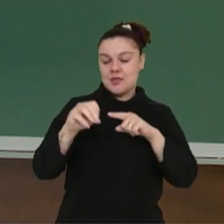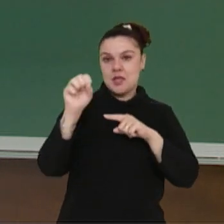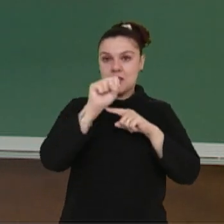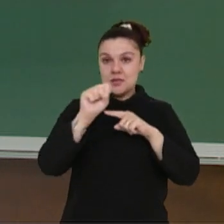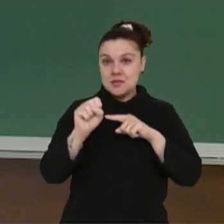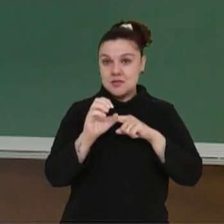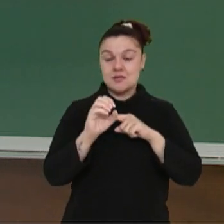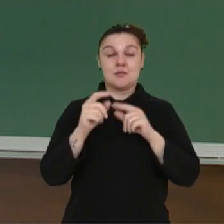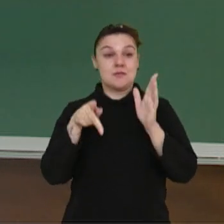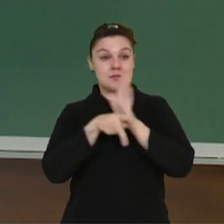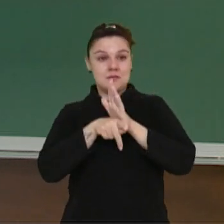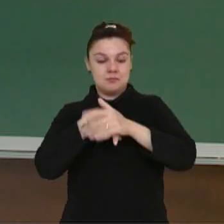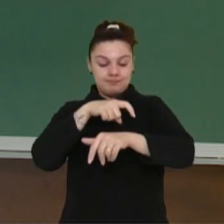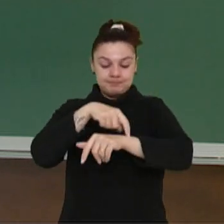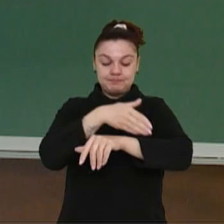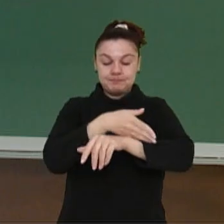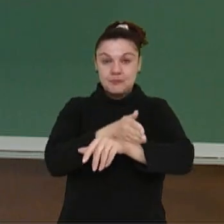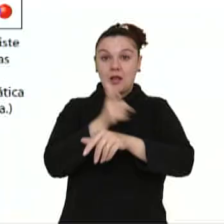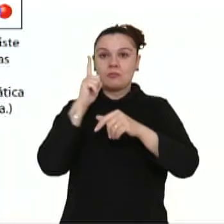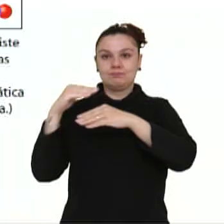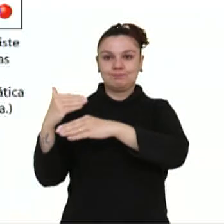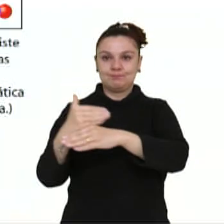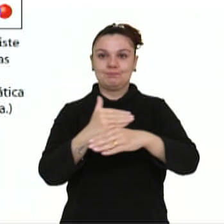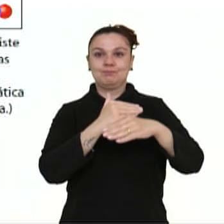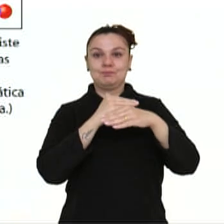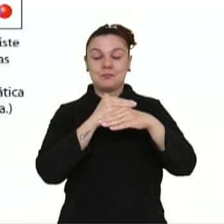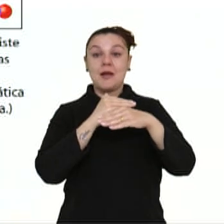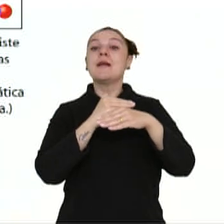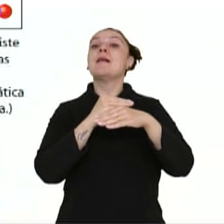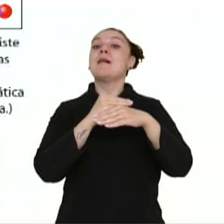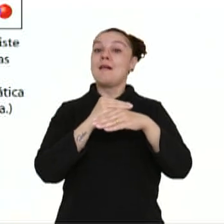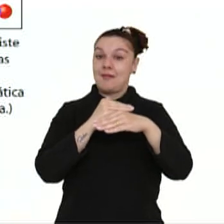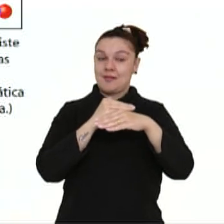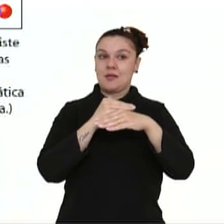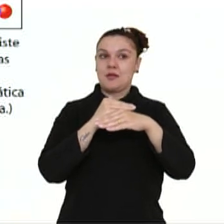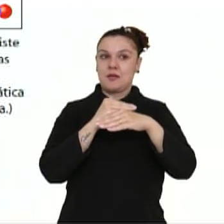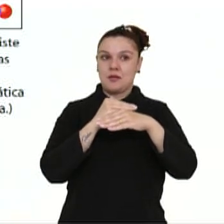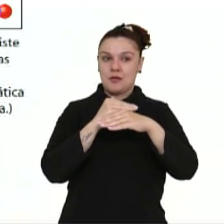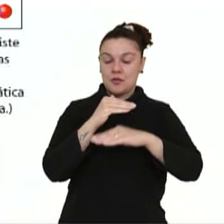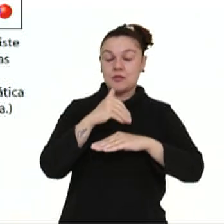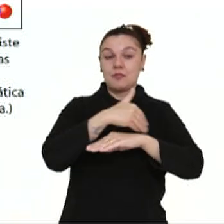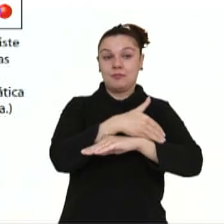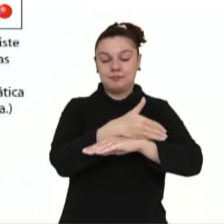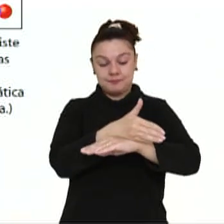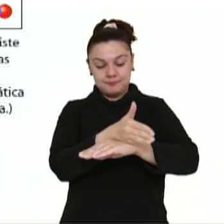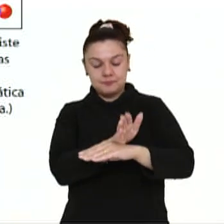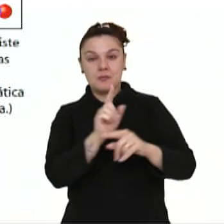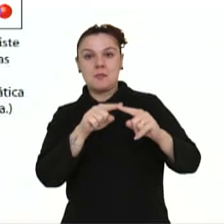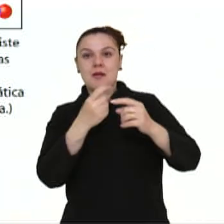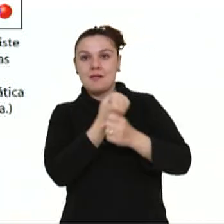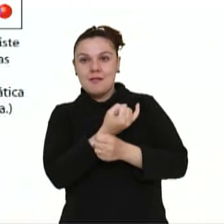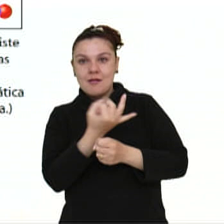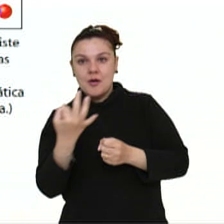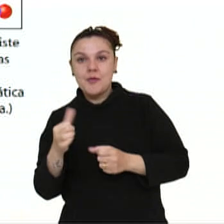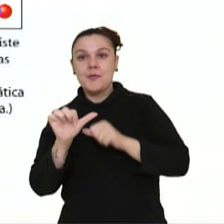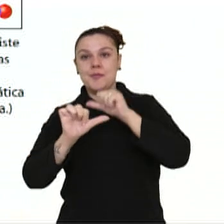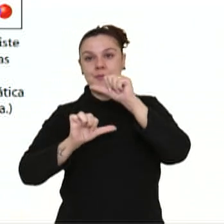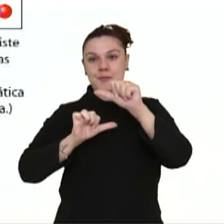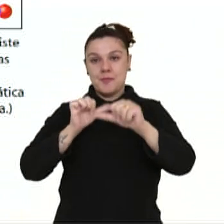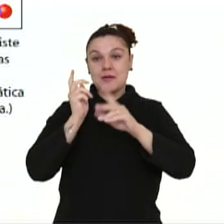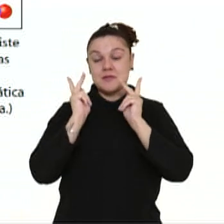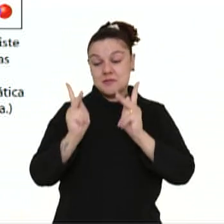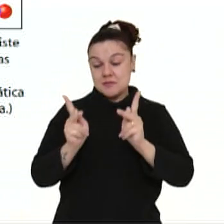de reação, ela alcança o equilíbrio. A partir dali, o tempo vai passando, mas as quantidades continuam